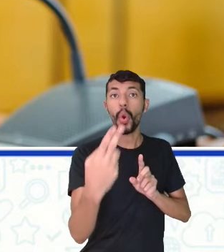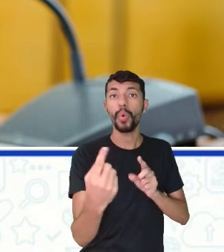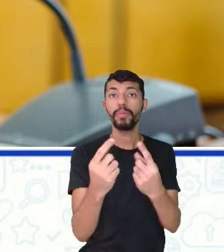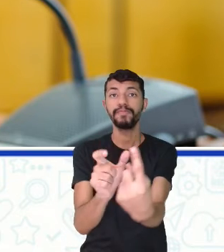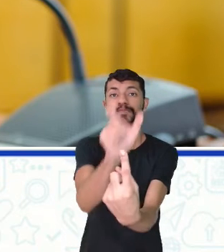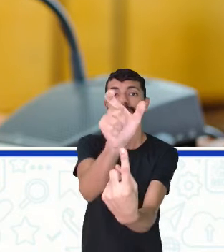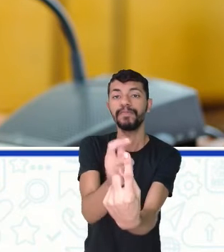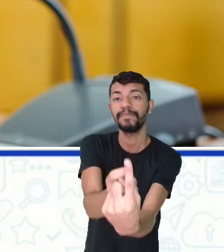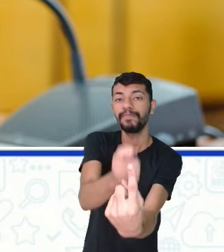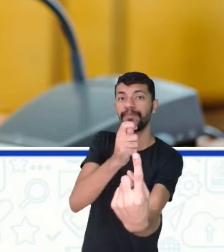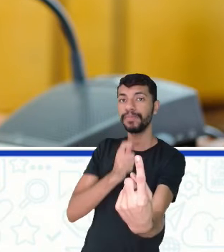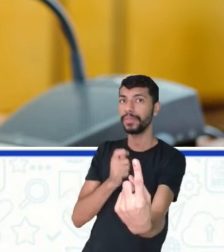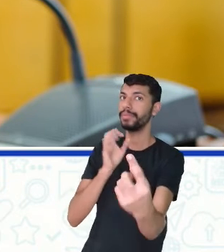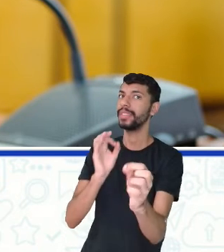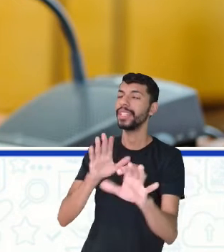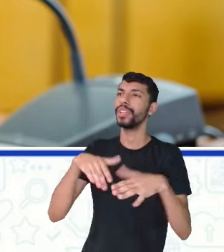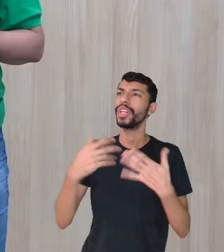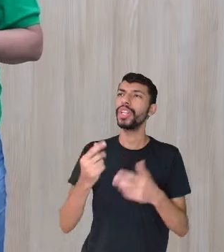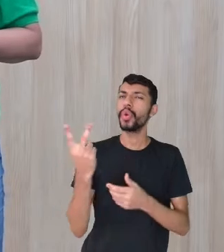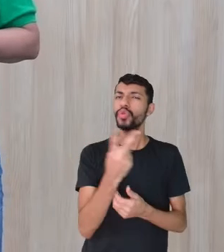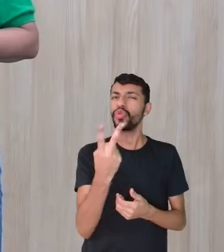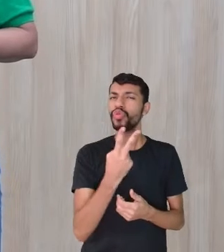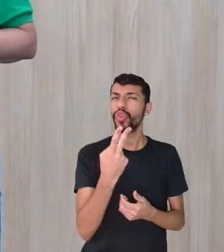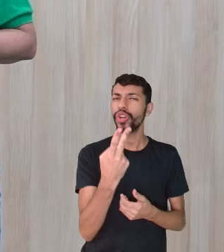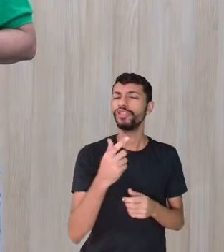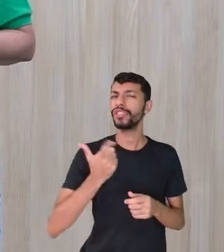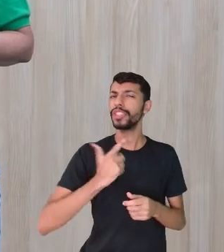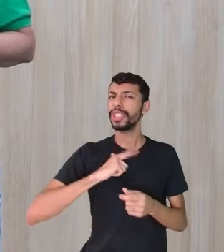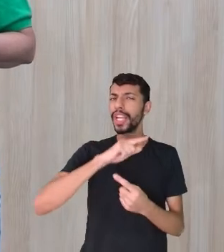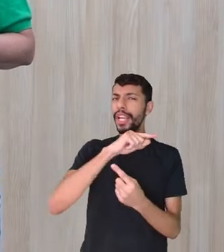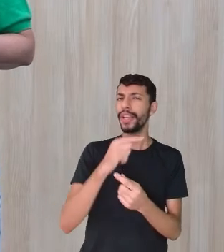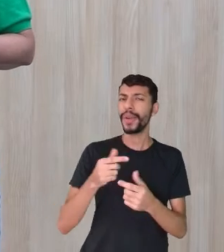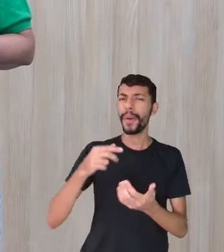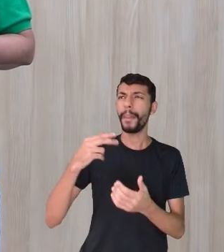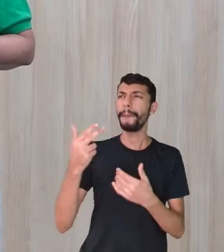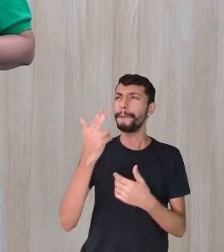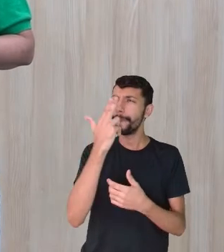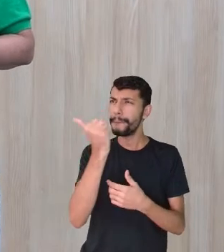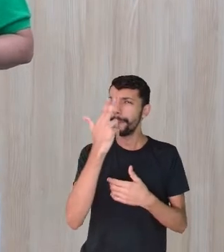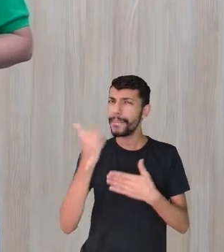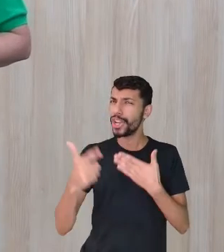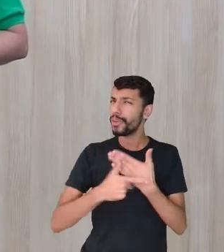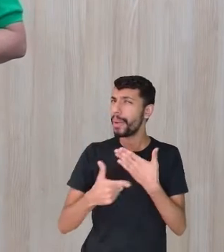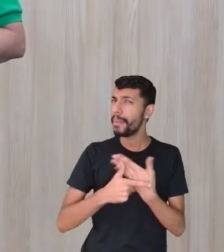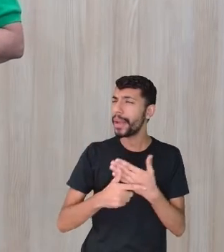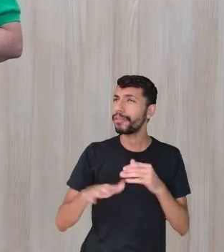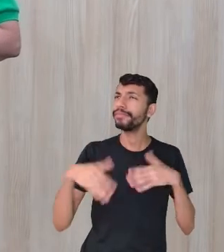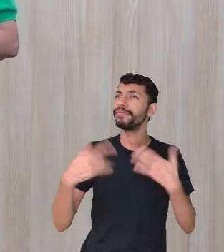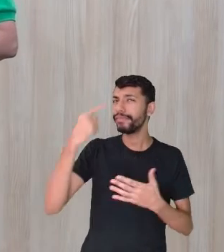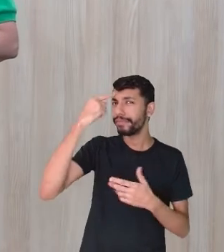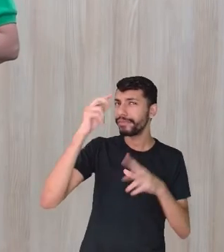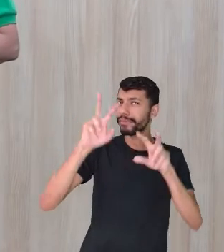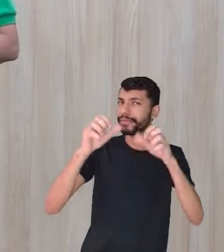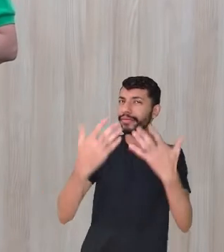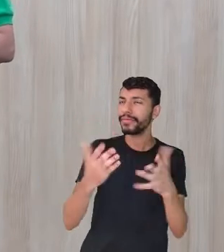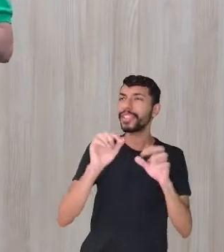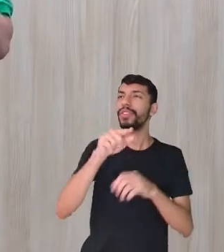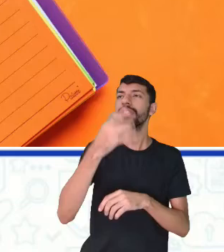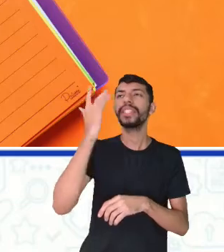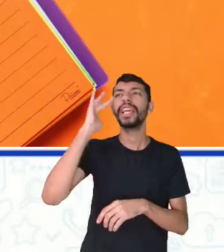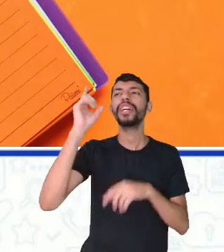entrevistado? Os dois têm a mesma função? E aí? Pensem sobre isso. Você considera